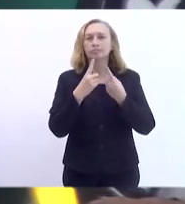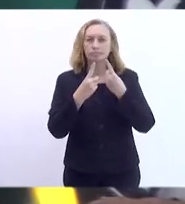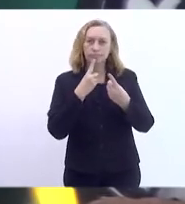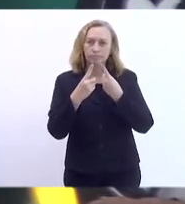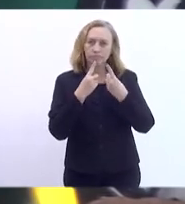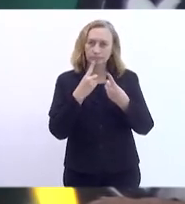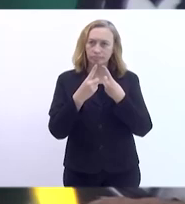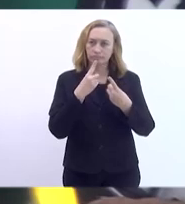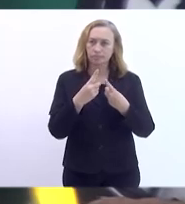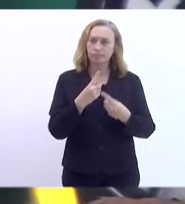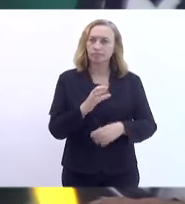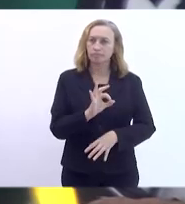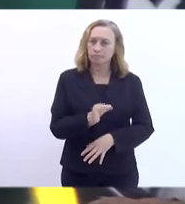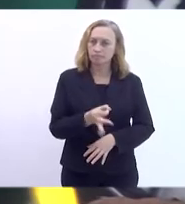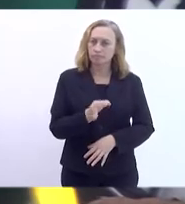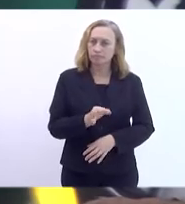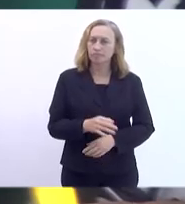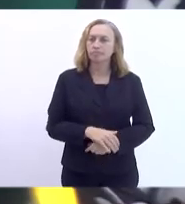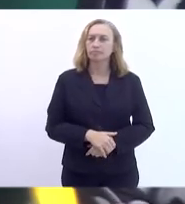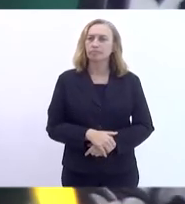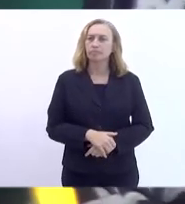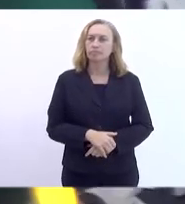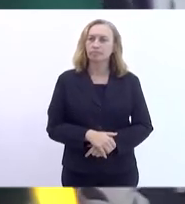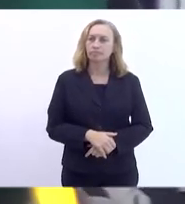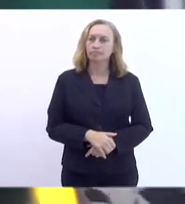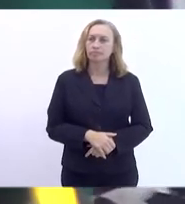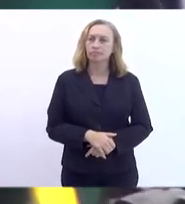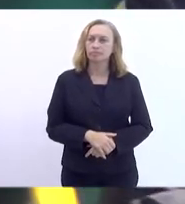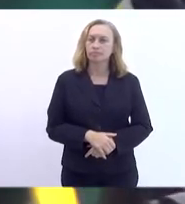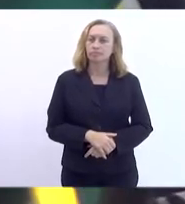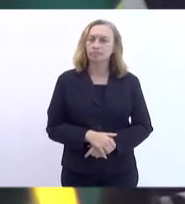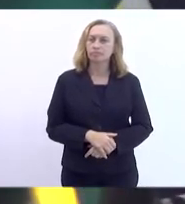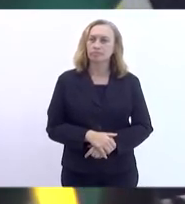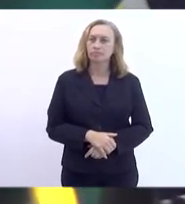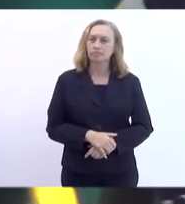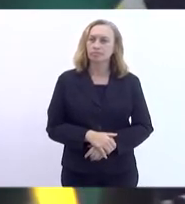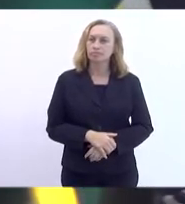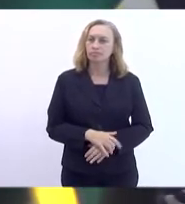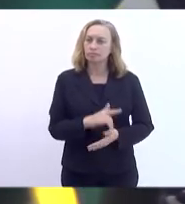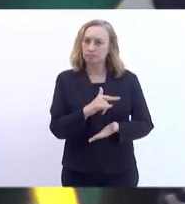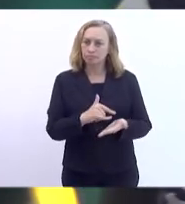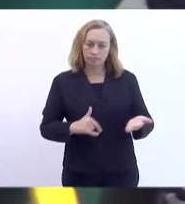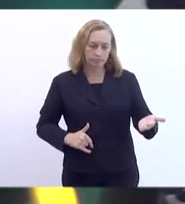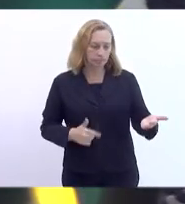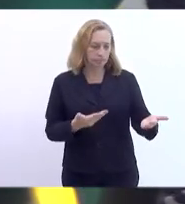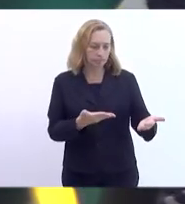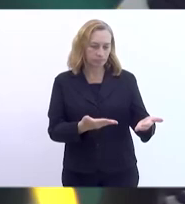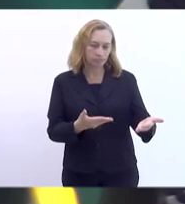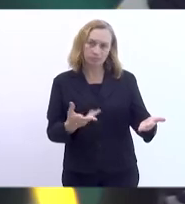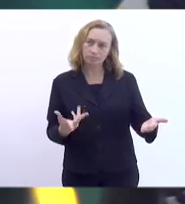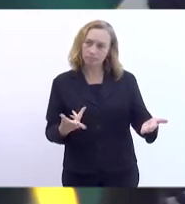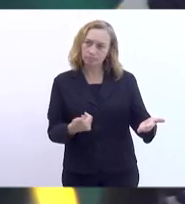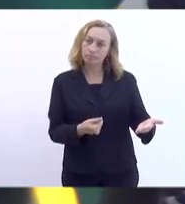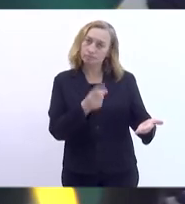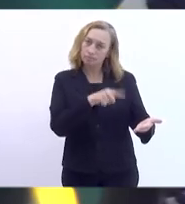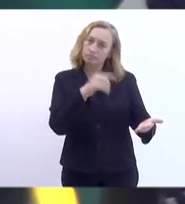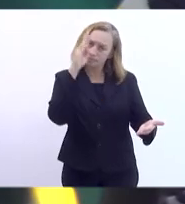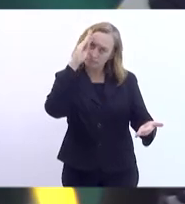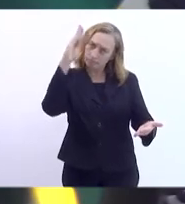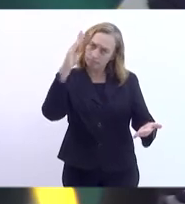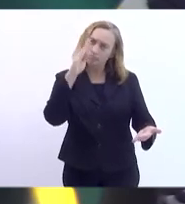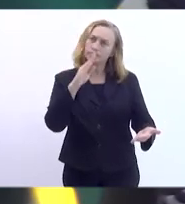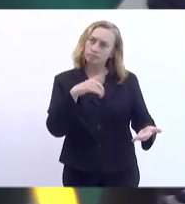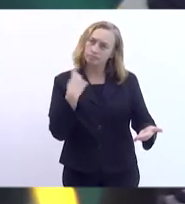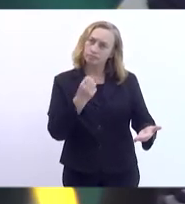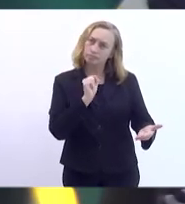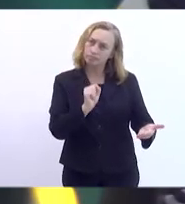e consequentemente a gente tendo um documento dessa envergadura é fundamental